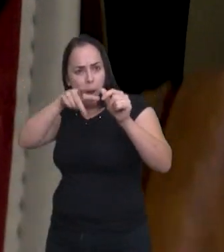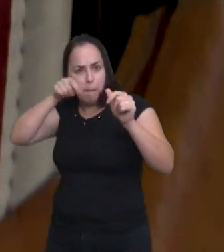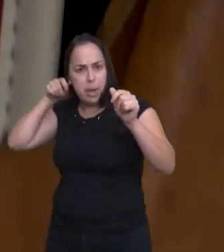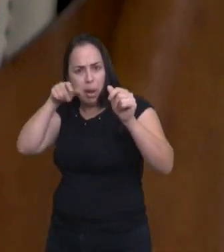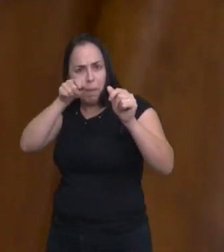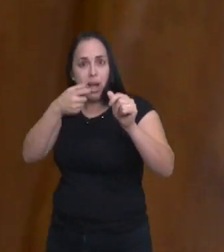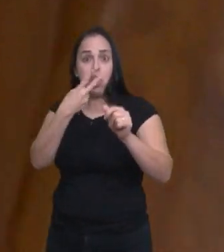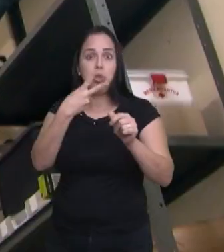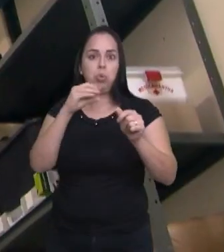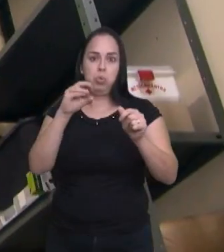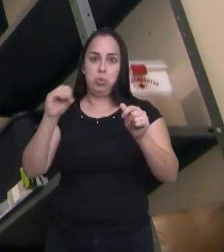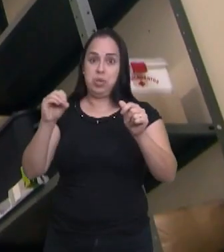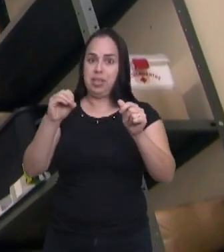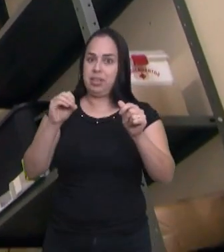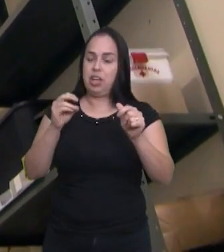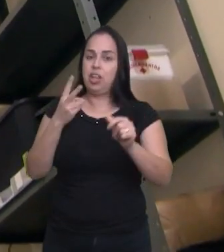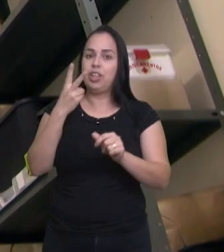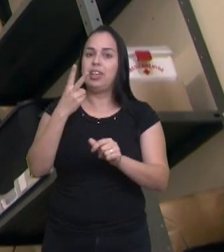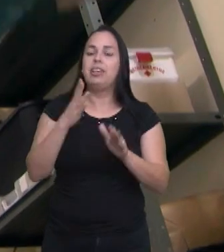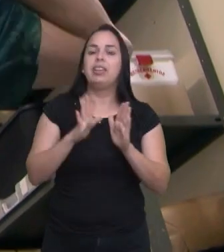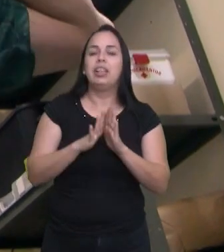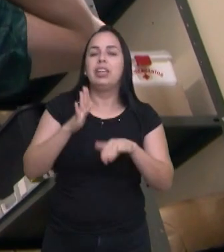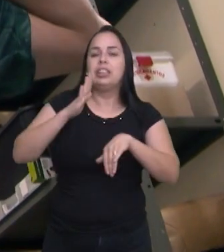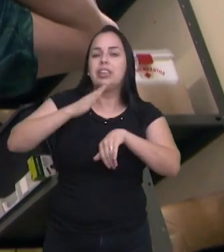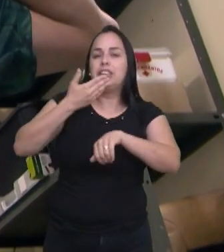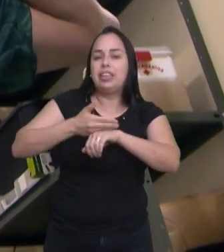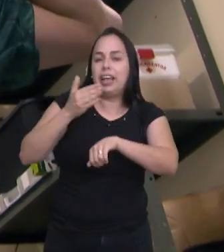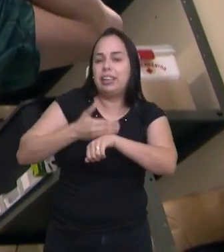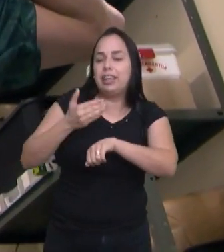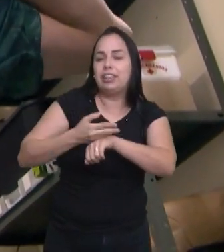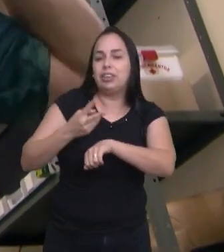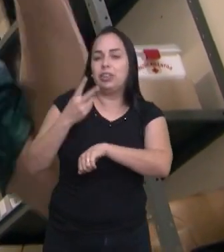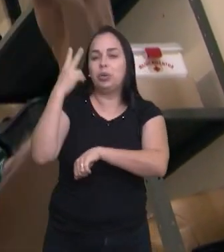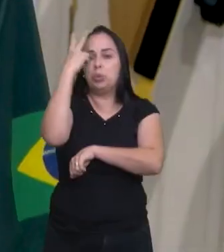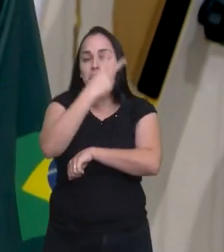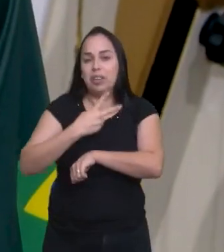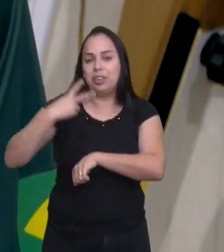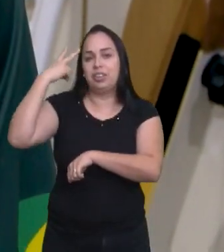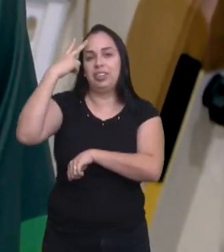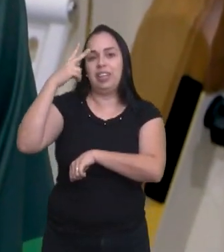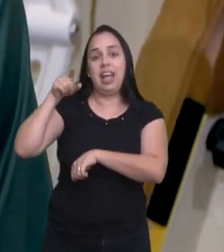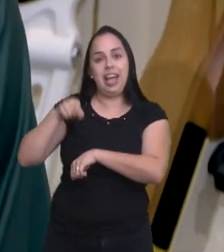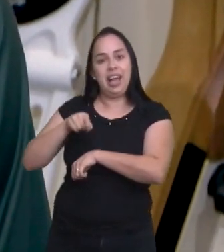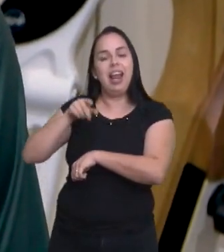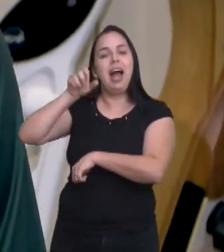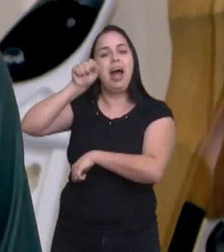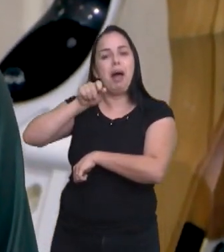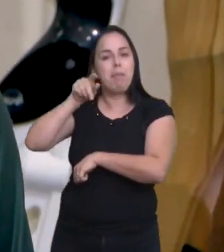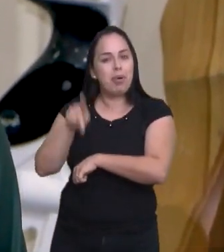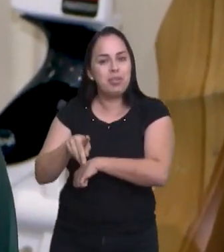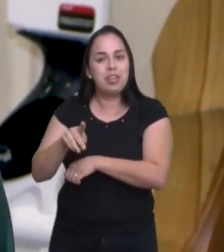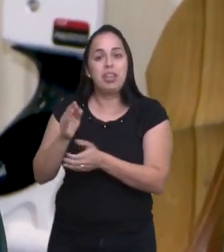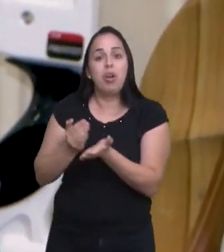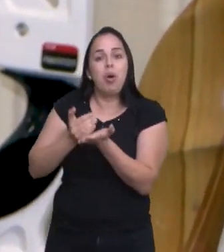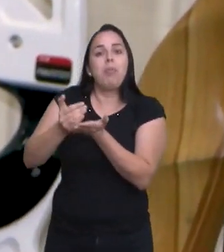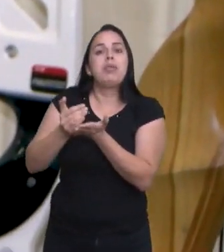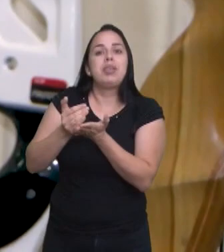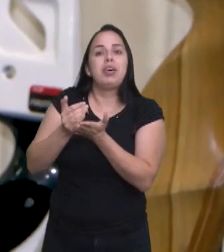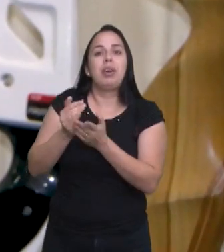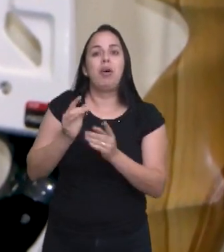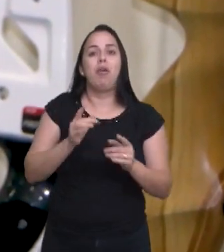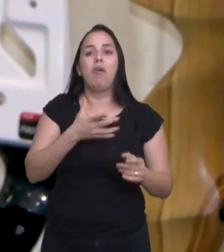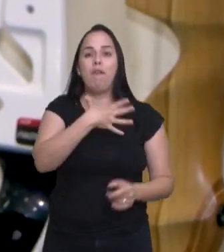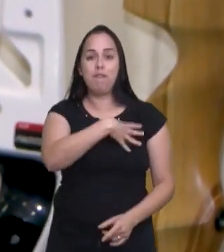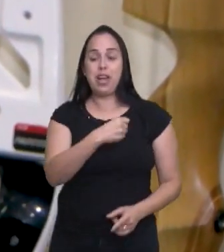ele atira com o arco em 2 dias de treinamento, com 2 horas cada. Engenheiro aposentado, ele começou no esporte